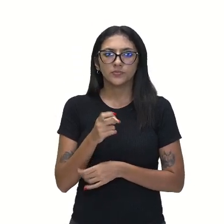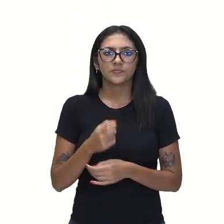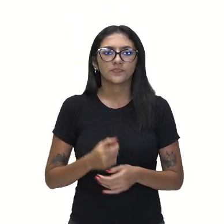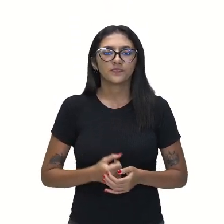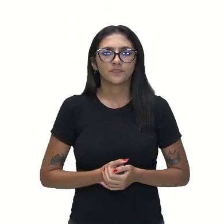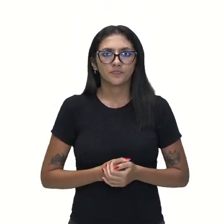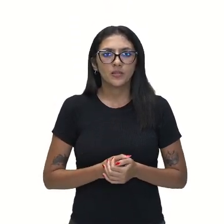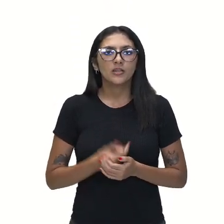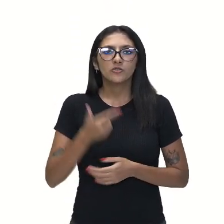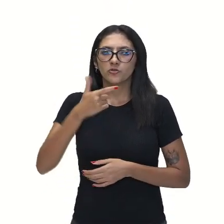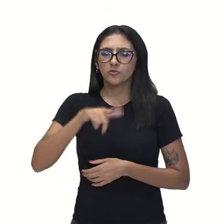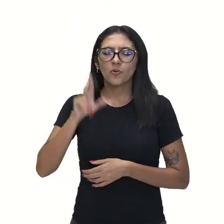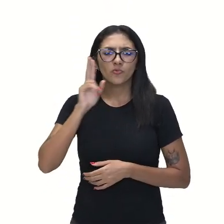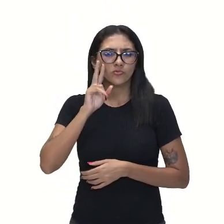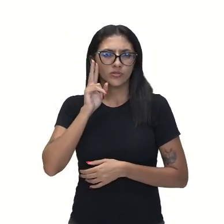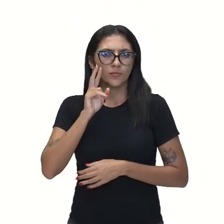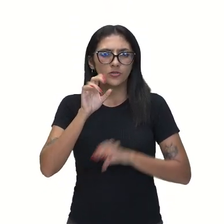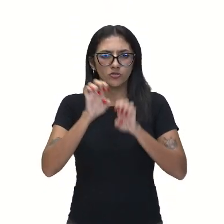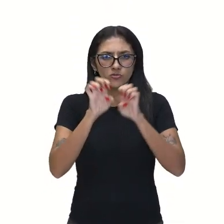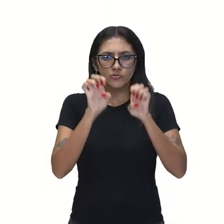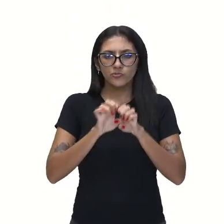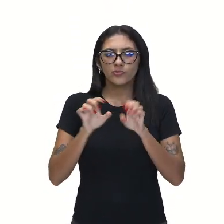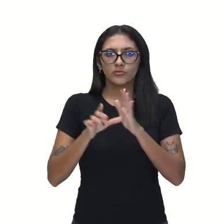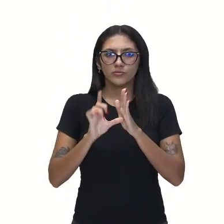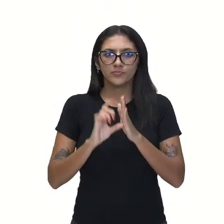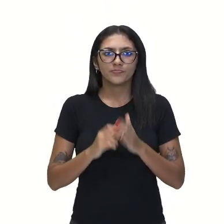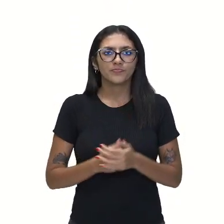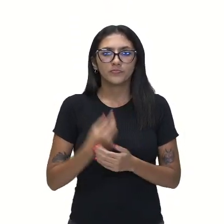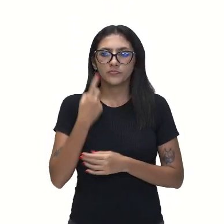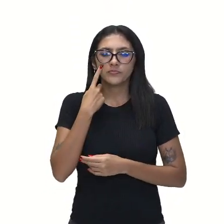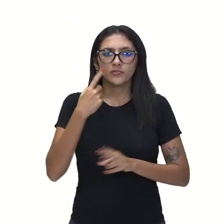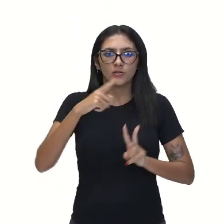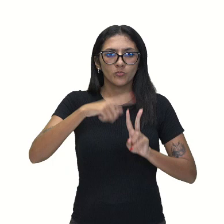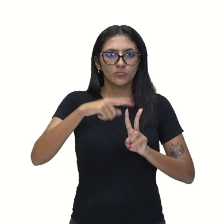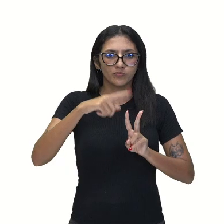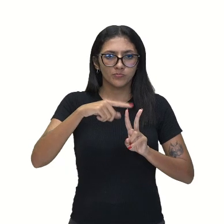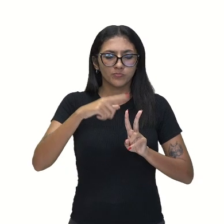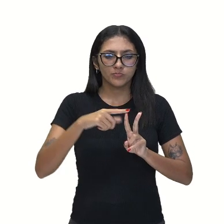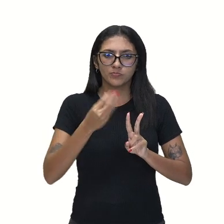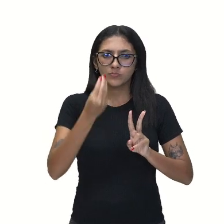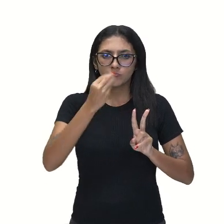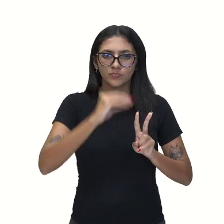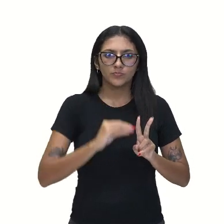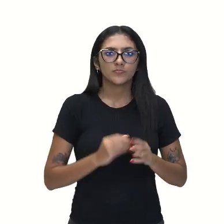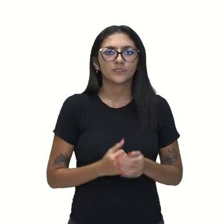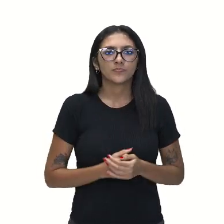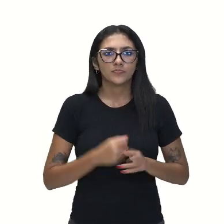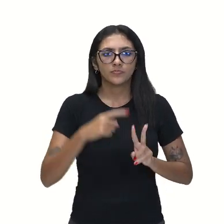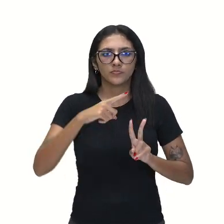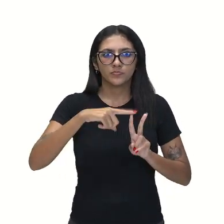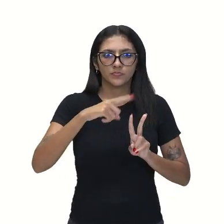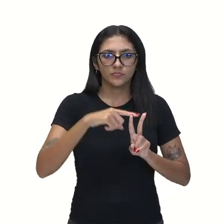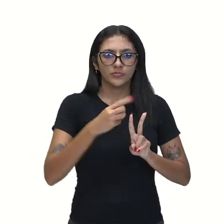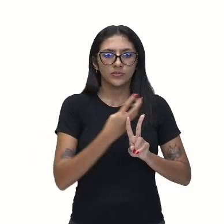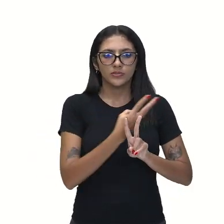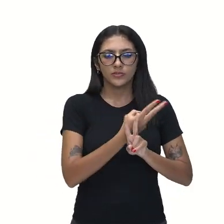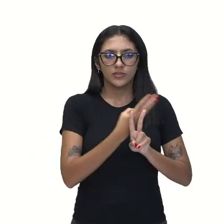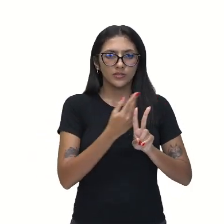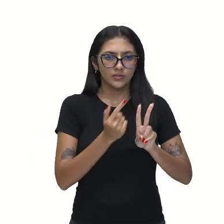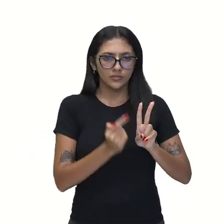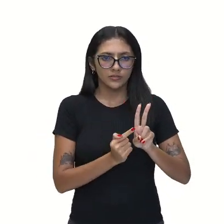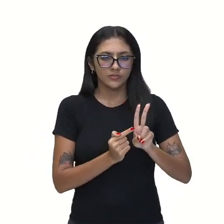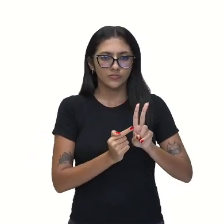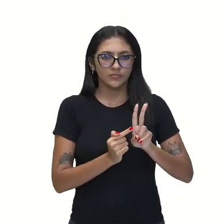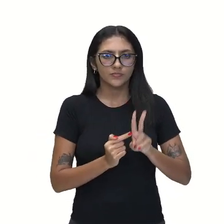aquele processo, ó. Vou pegar essa base aqui e vou escrever, ó, raiz cúbica de